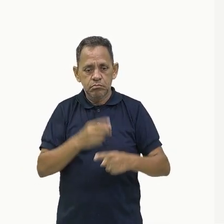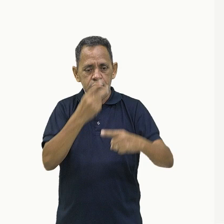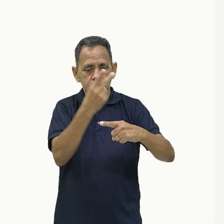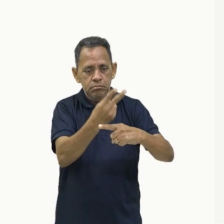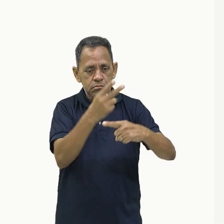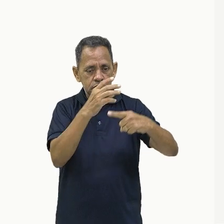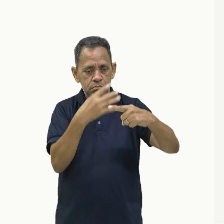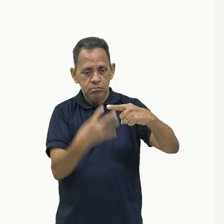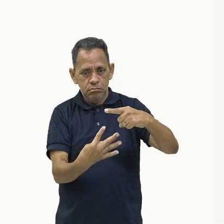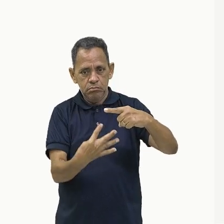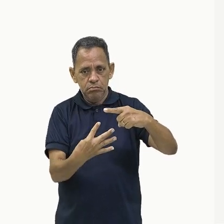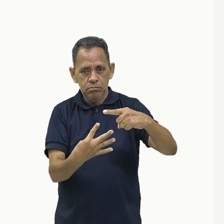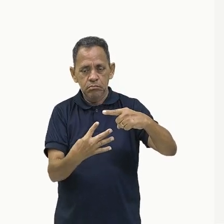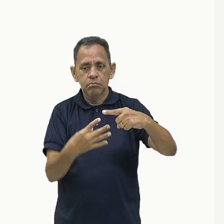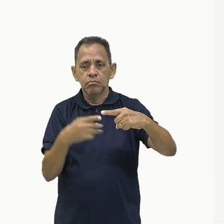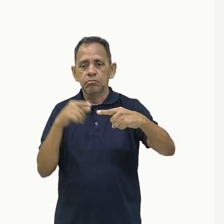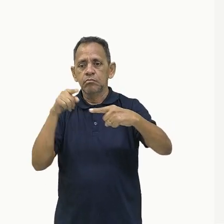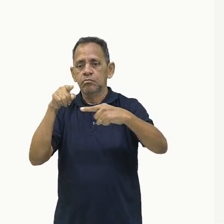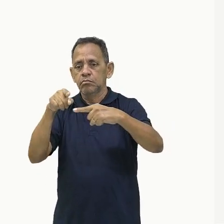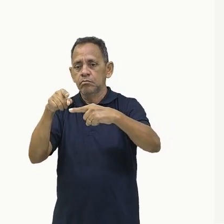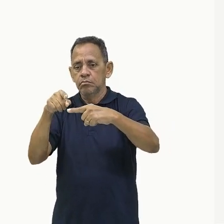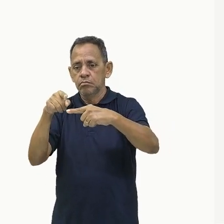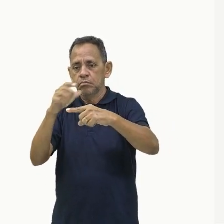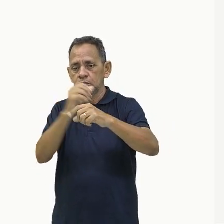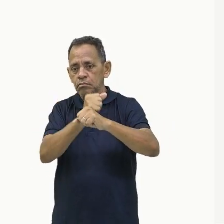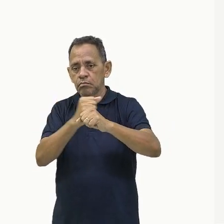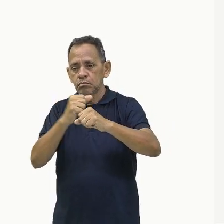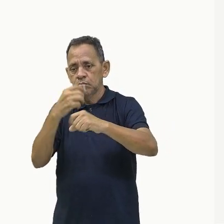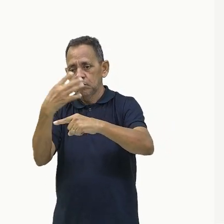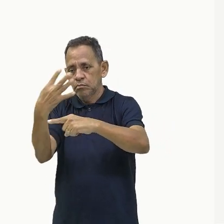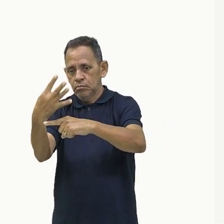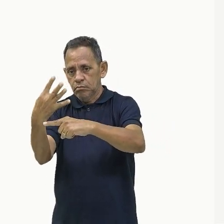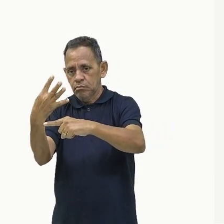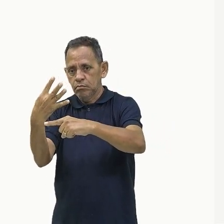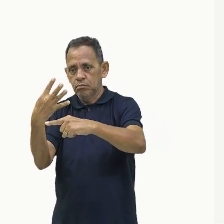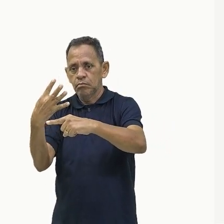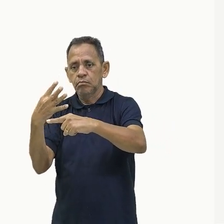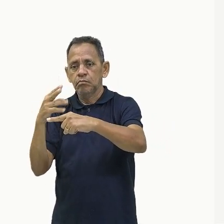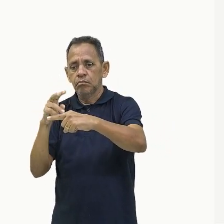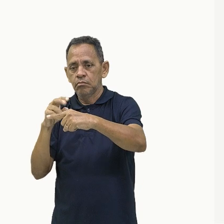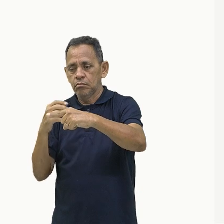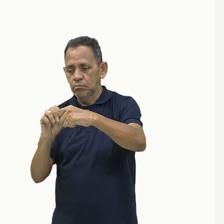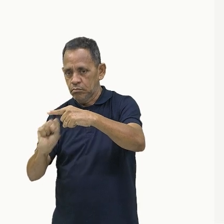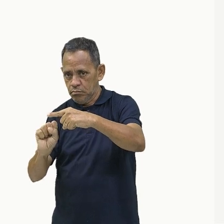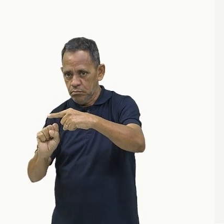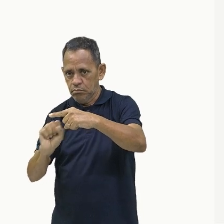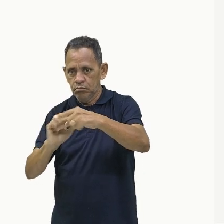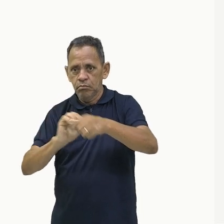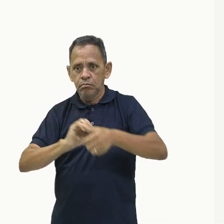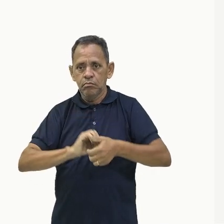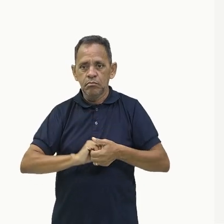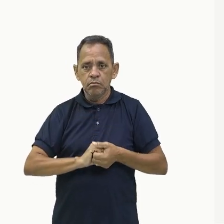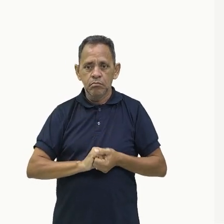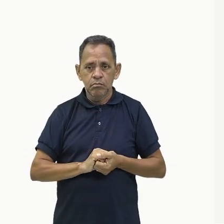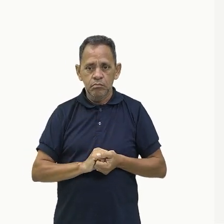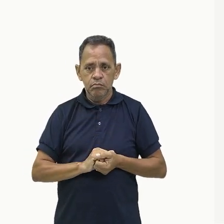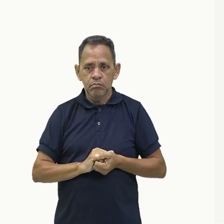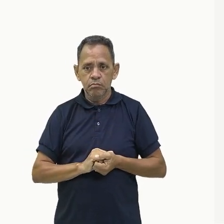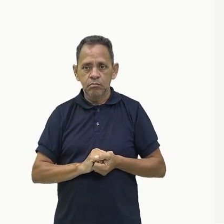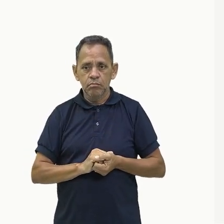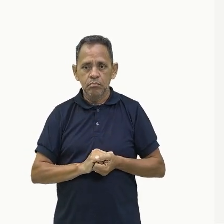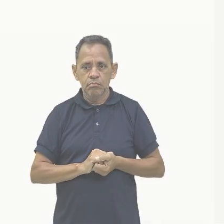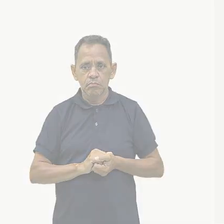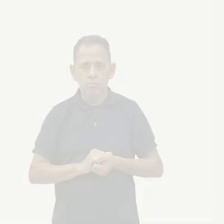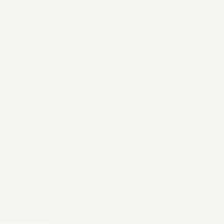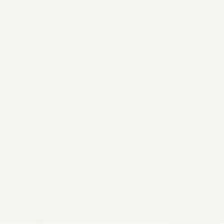sobre 4 é igual a 4 sobre 8. Será que essa igualdade ela